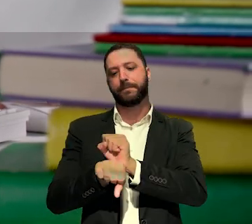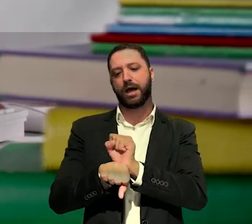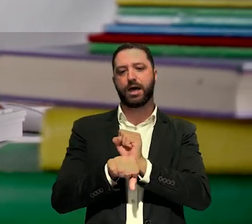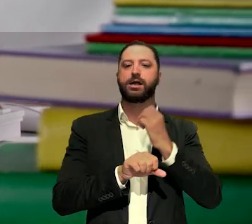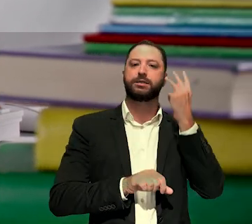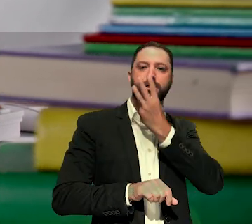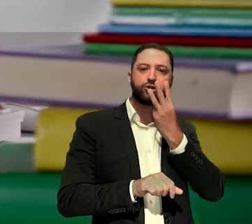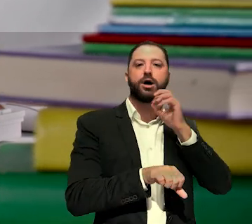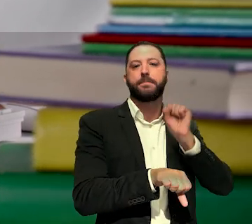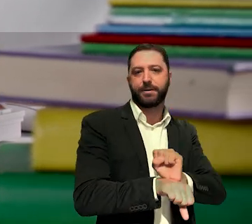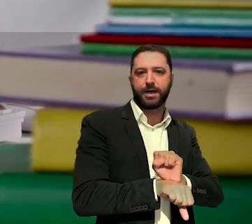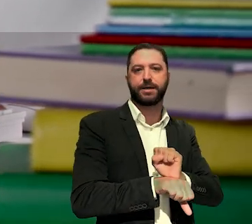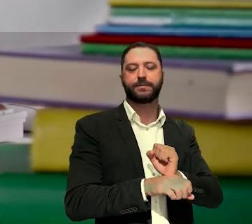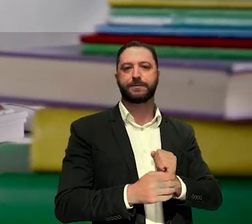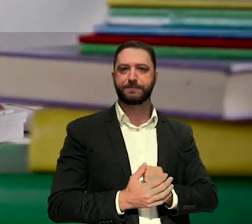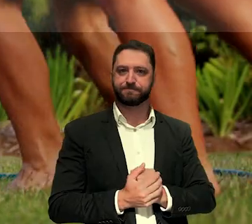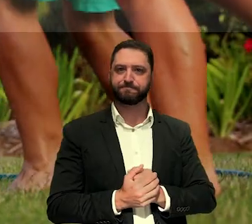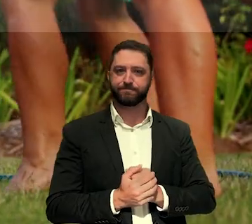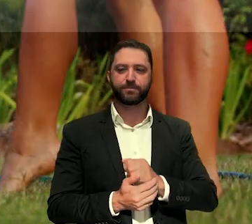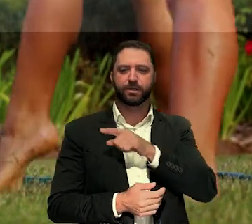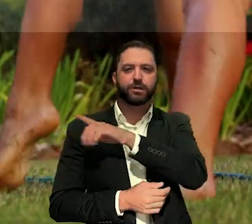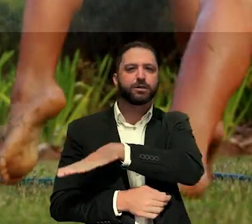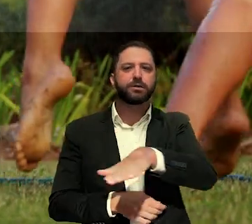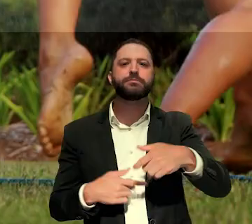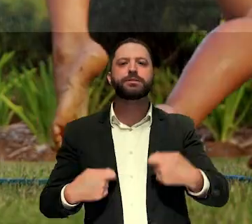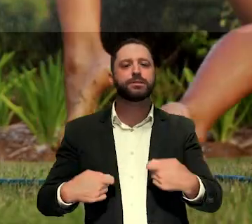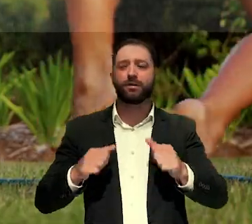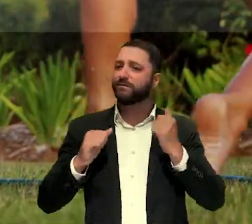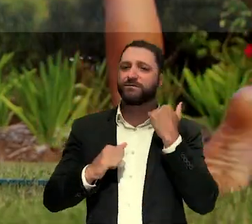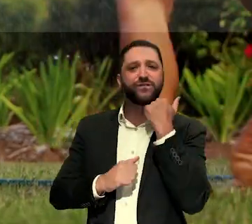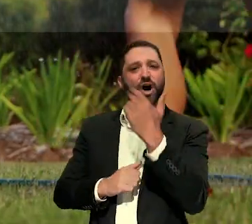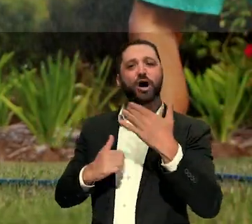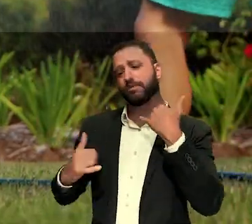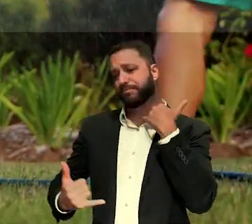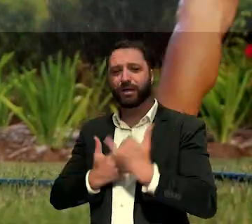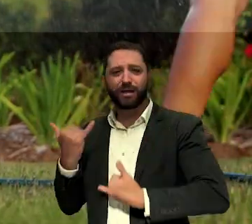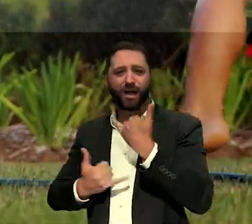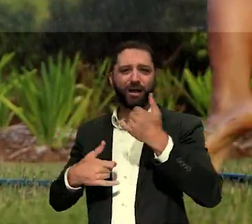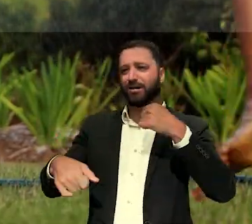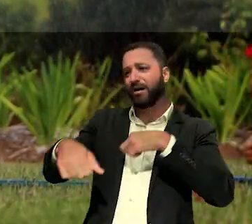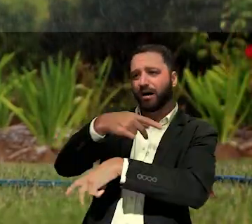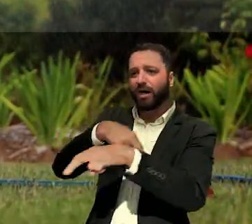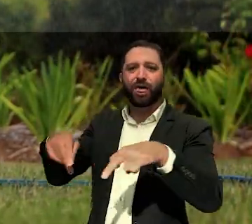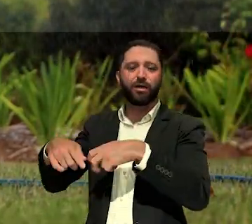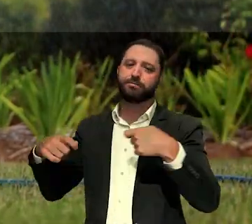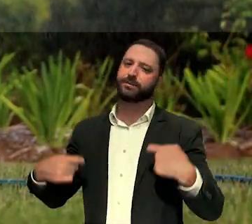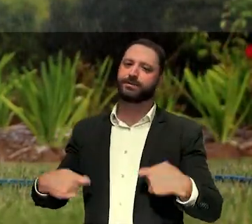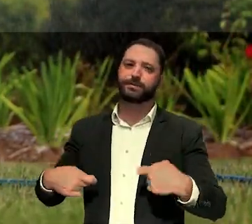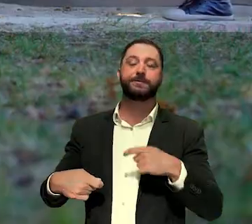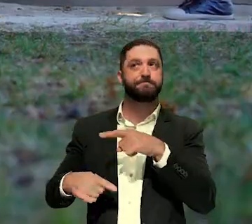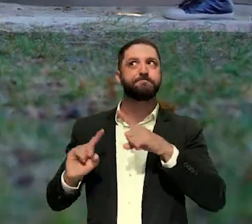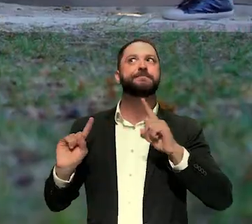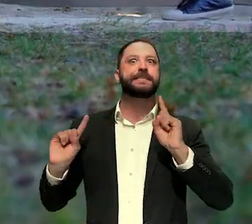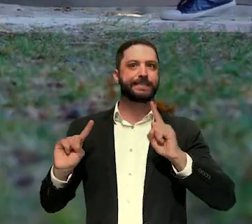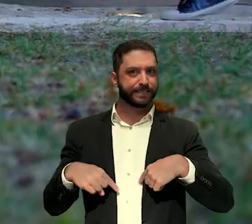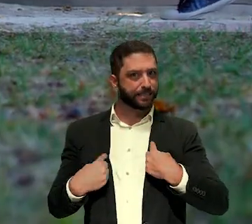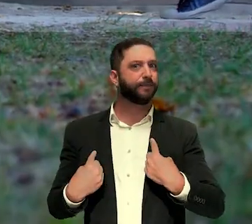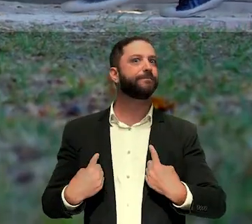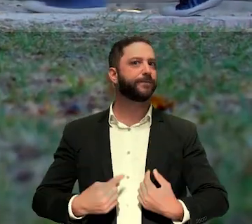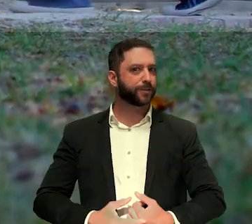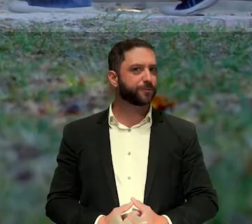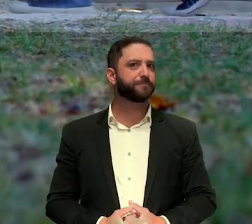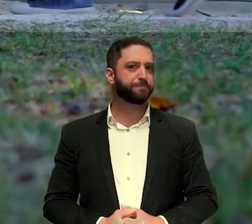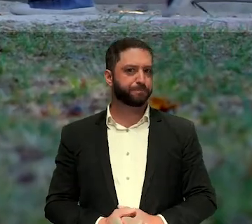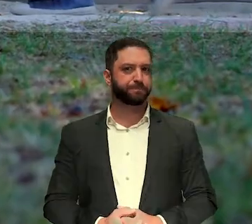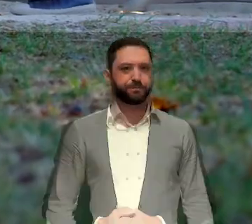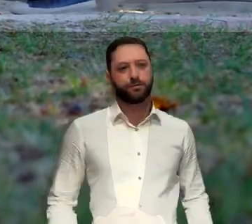3 horas intercaladas. O que eles precisam mesmo é de movimento ao ar livre, o que é um